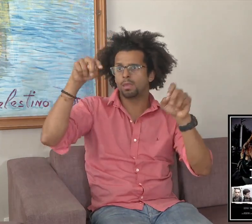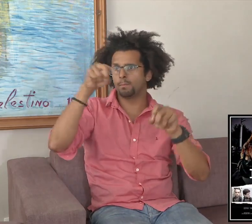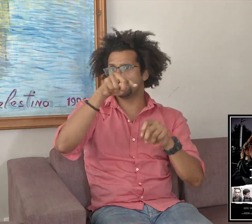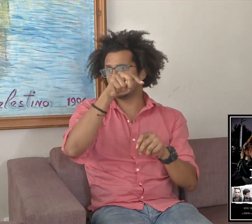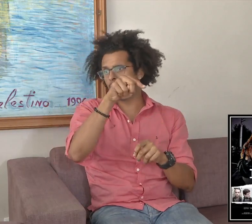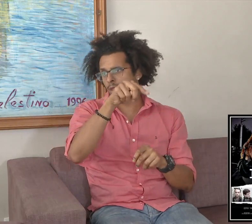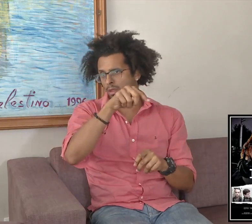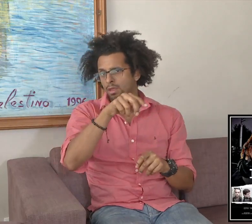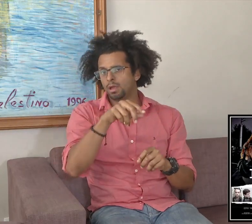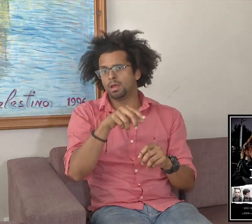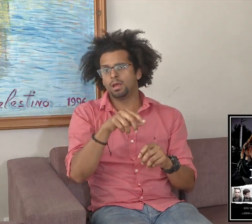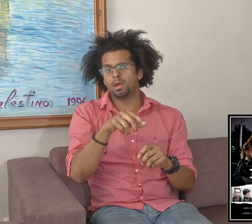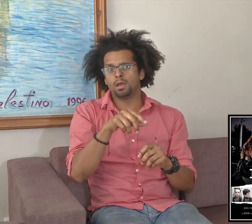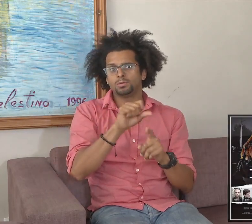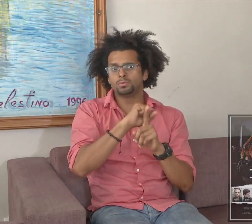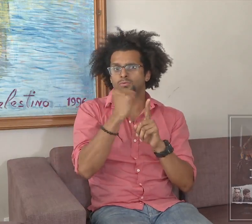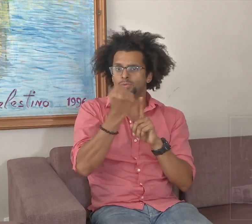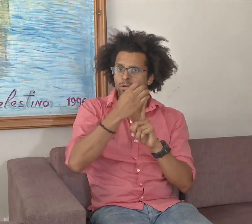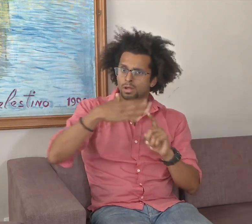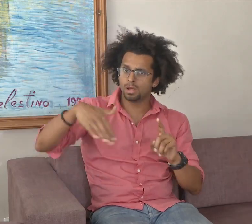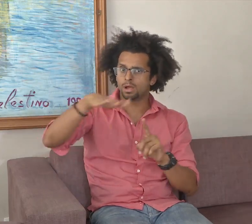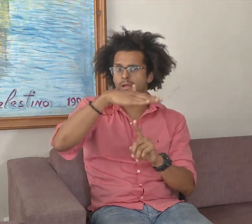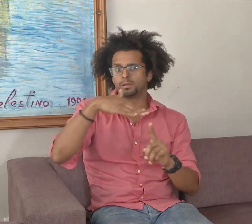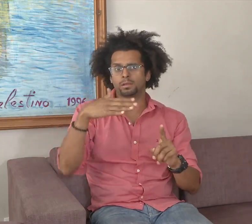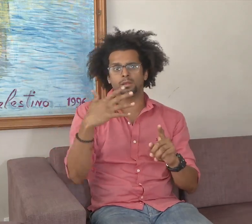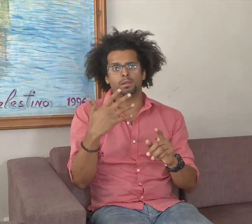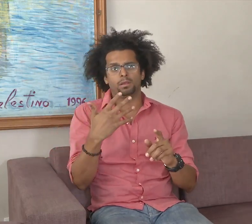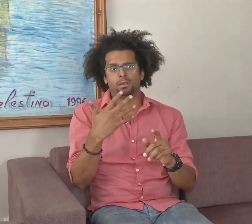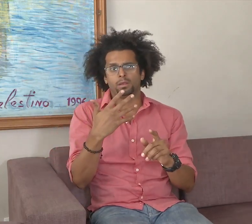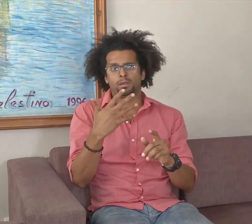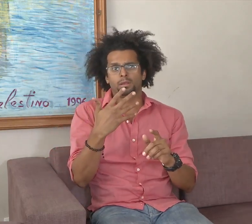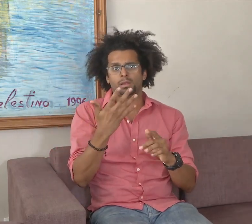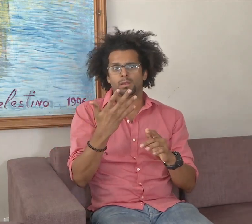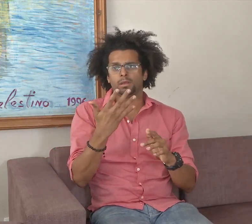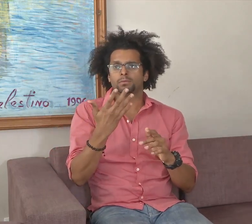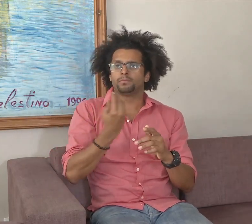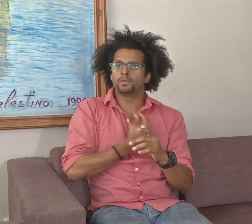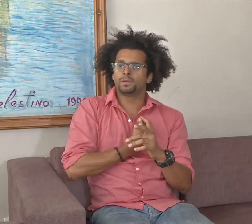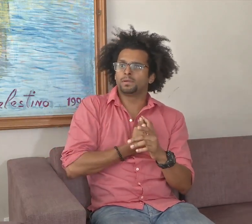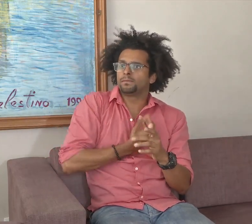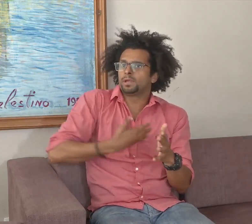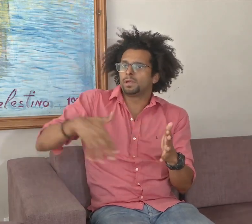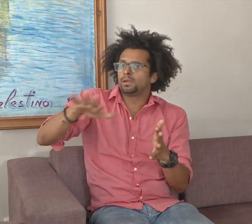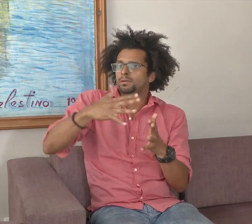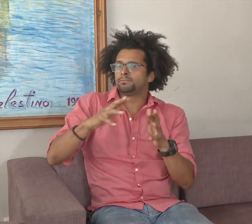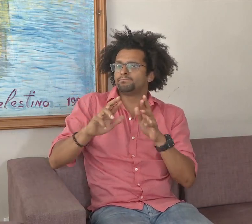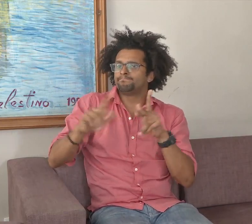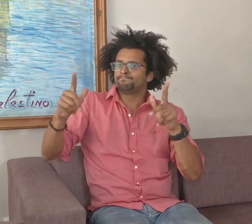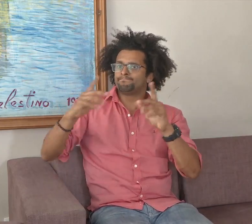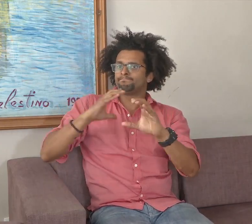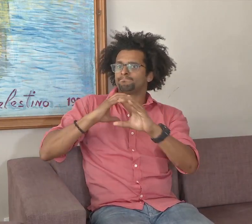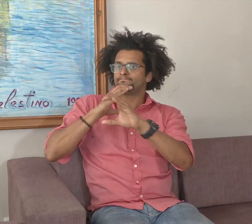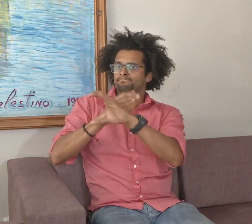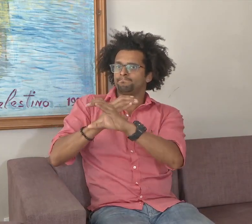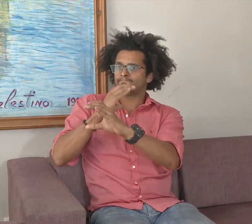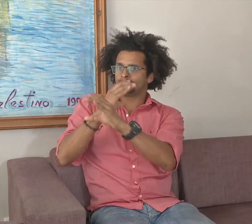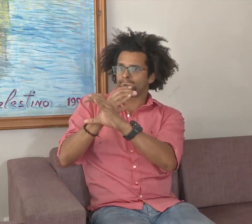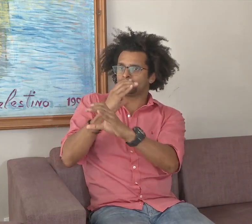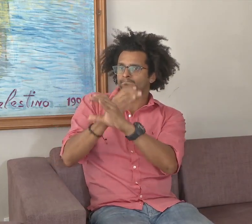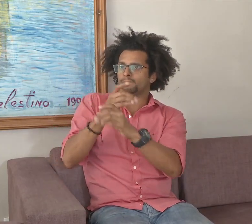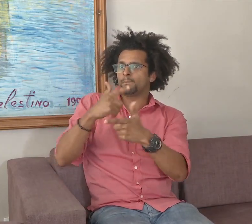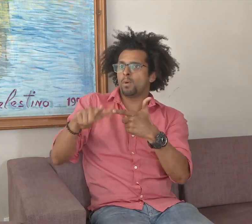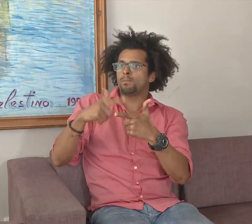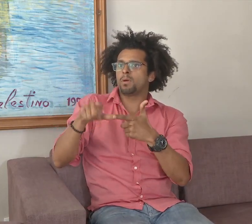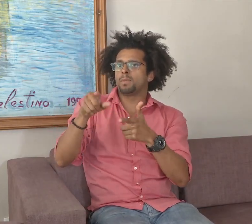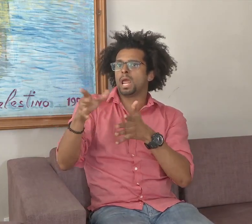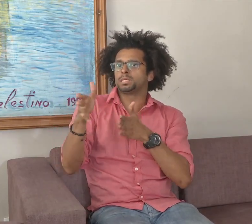sobre a sociedade e também a vida das pessoas surdas, as barreiras comunicacionais